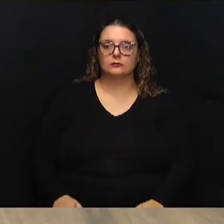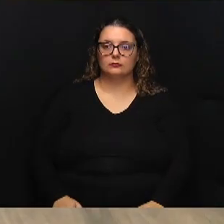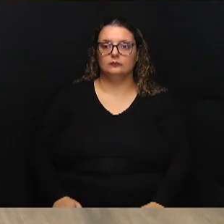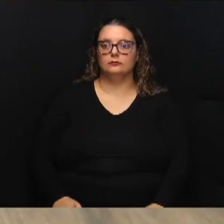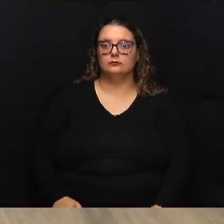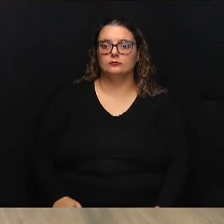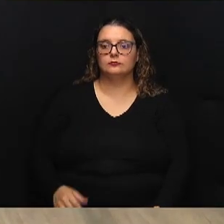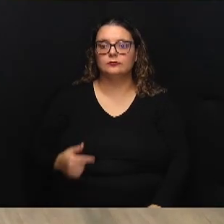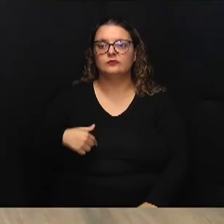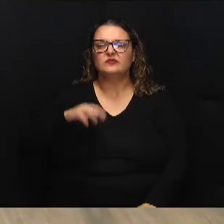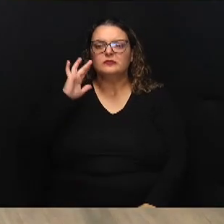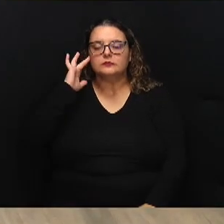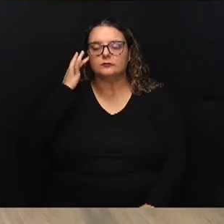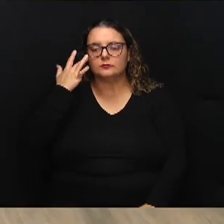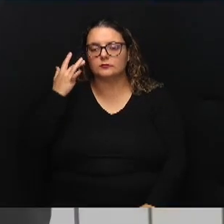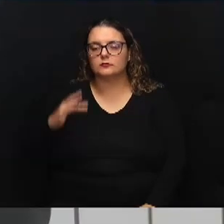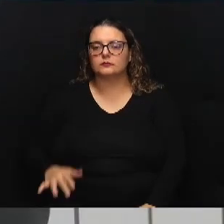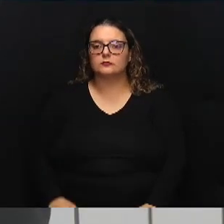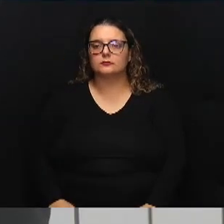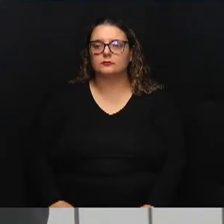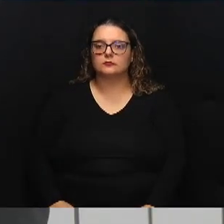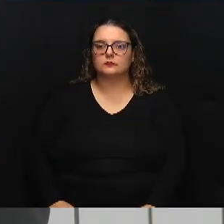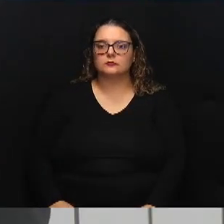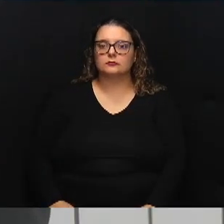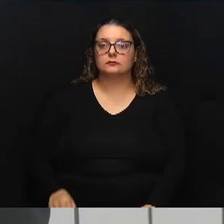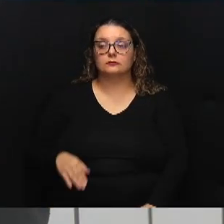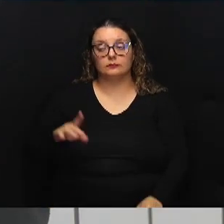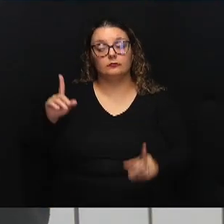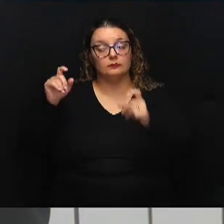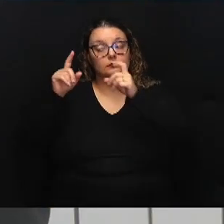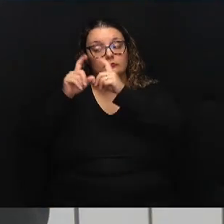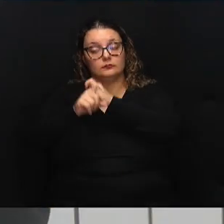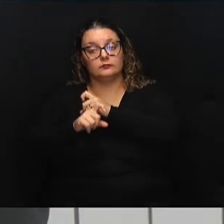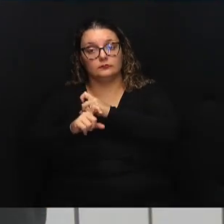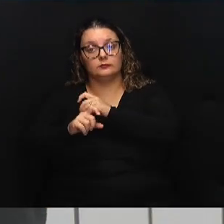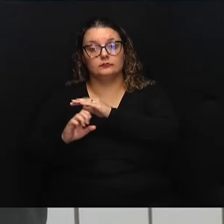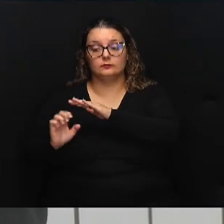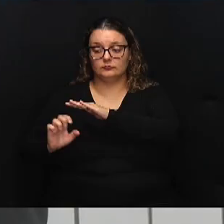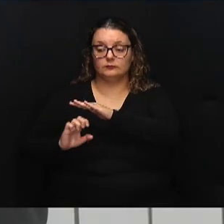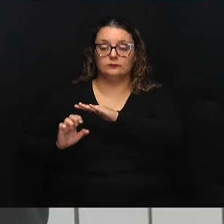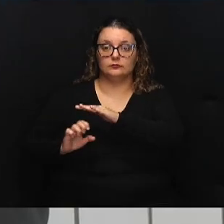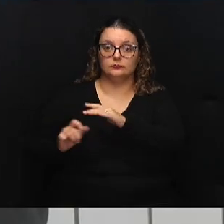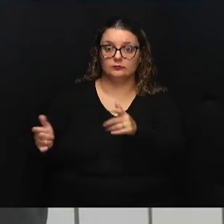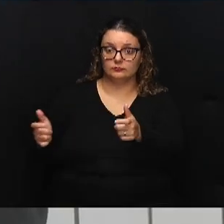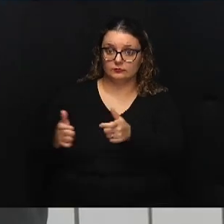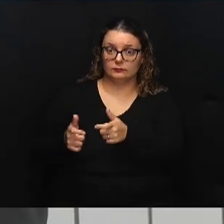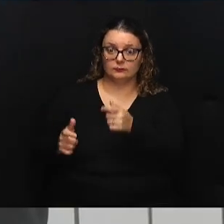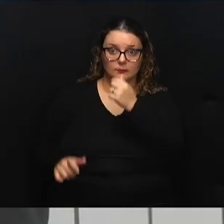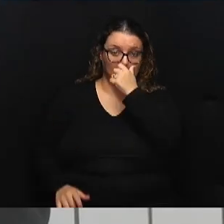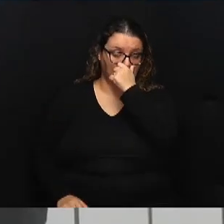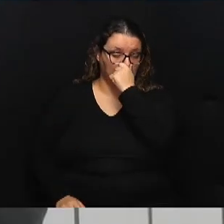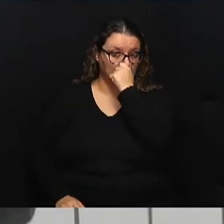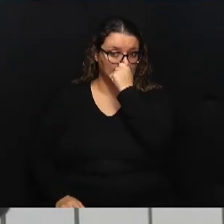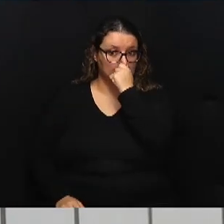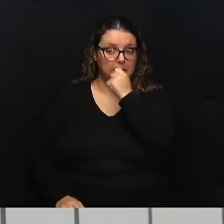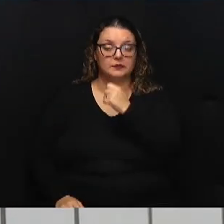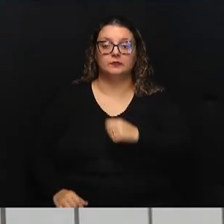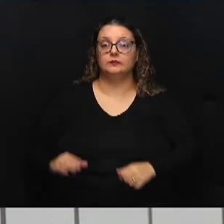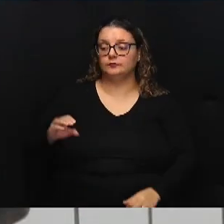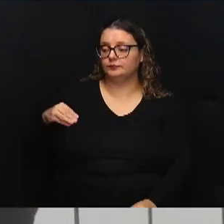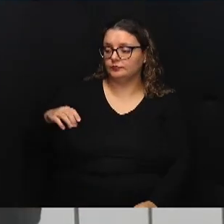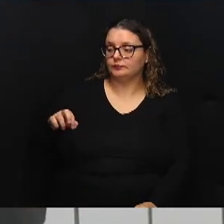Eu acho que é mais complicado para as empresas menores. Um comércio,